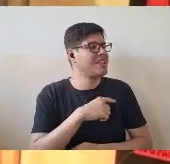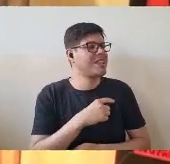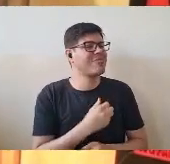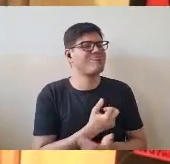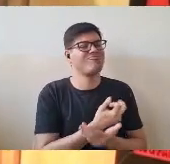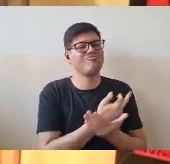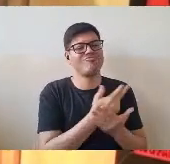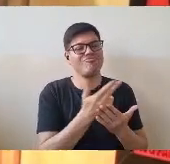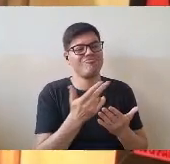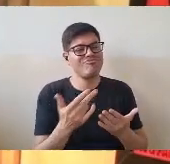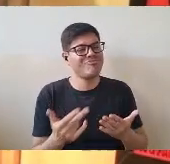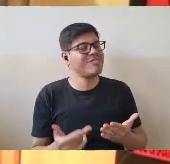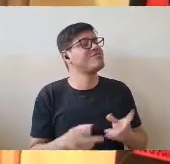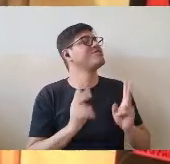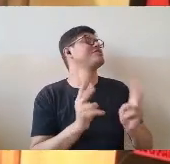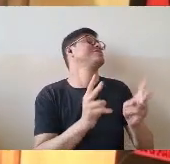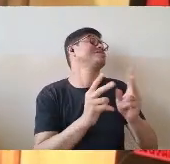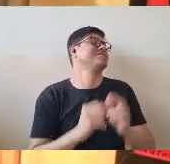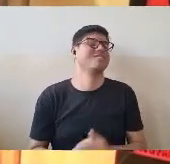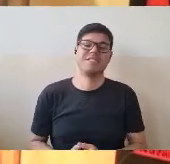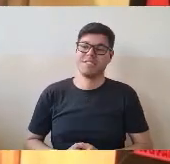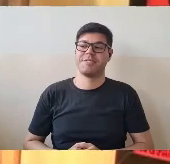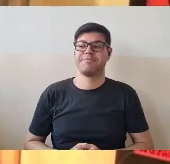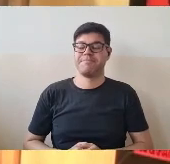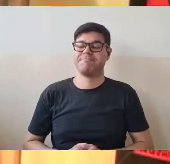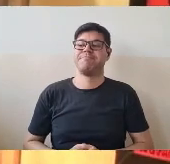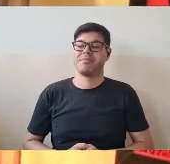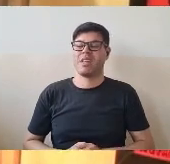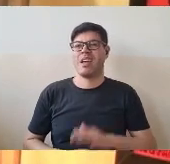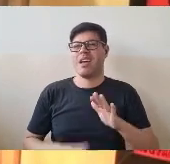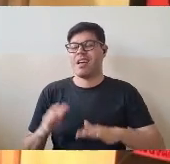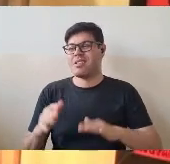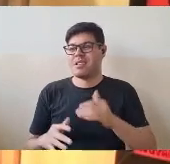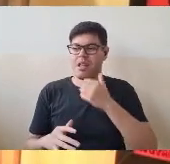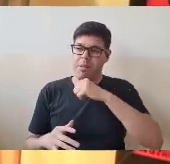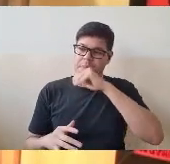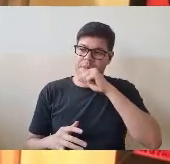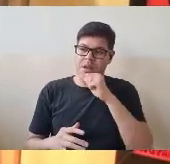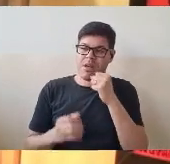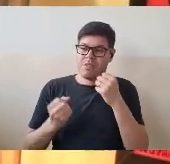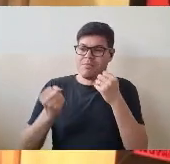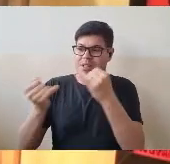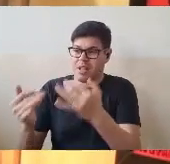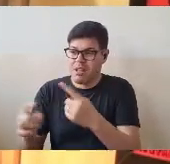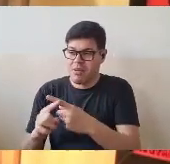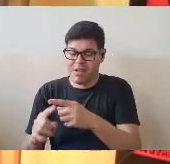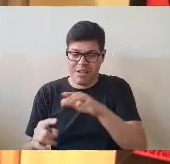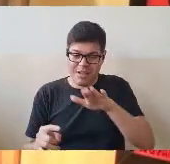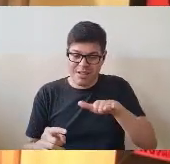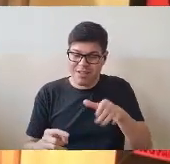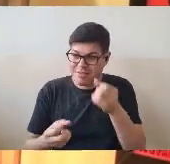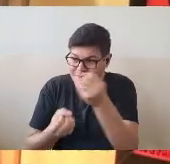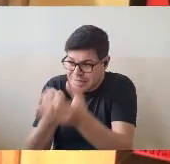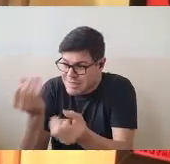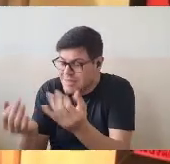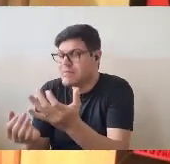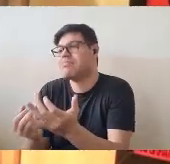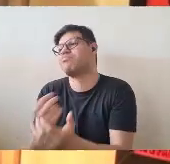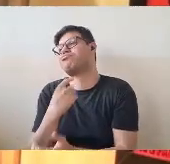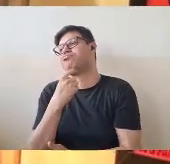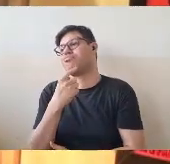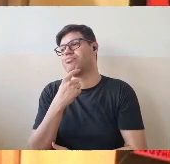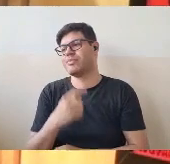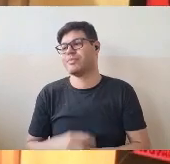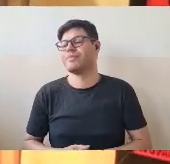A criança não sabe falar direito. Então tem que ser a mãe, no caso. O exatamente. doutor estava falando que a mãe é a extensão do filho. E